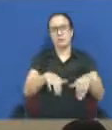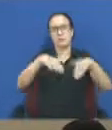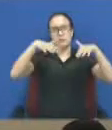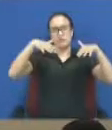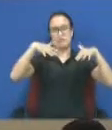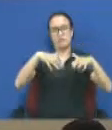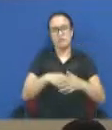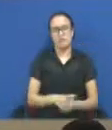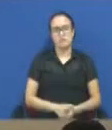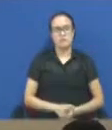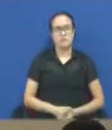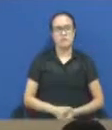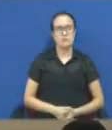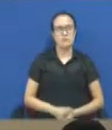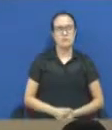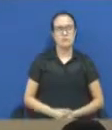plenário.